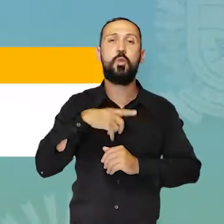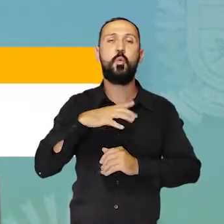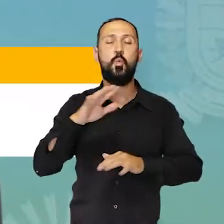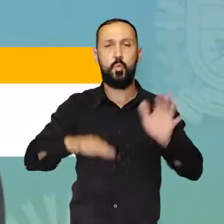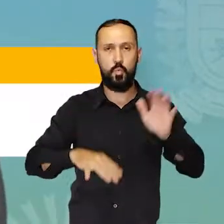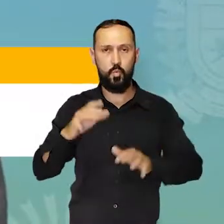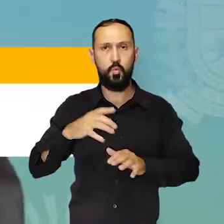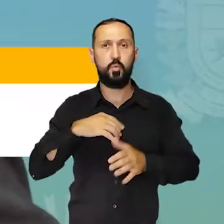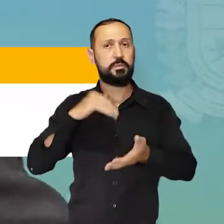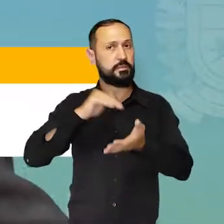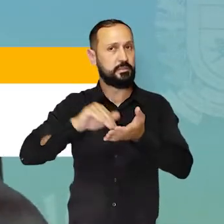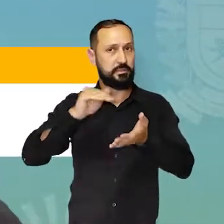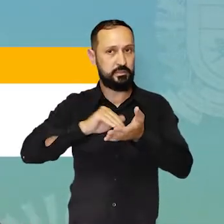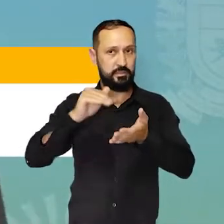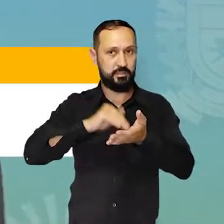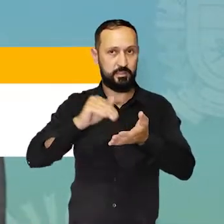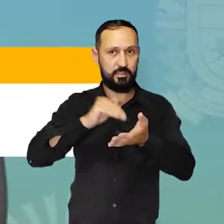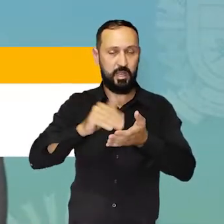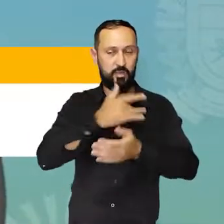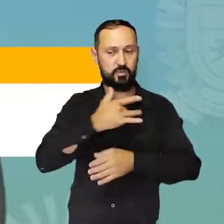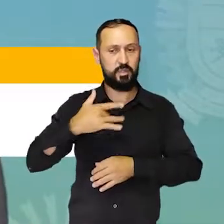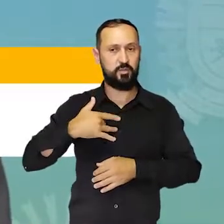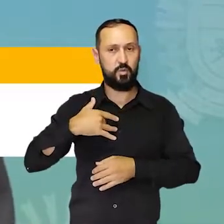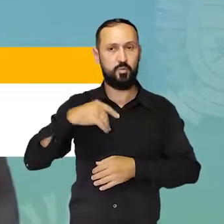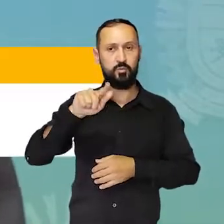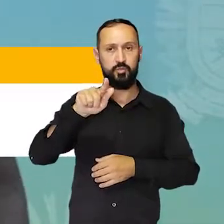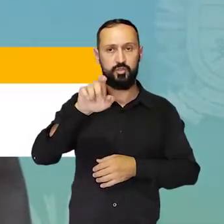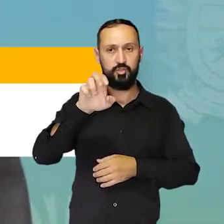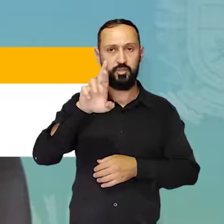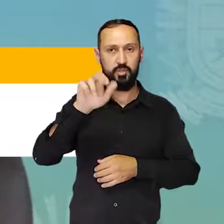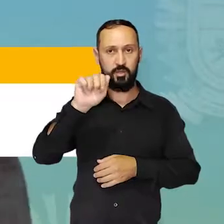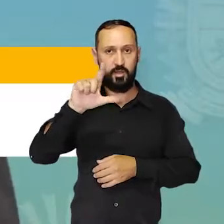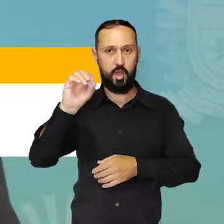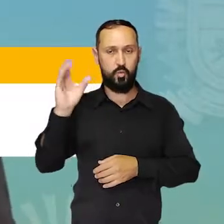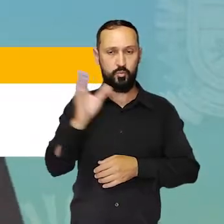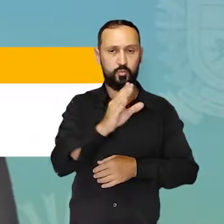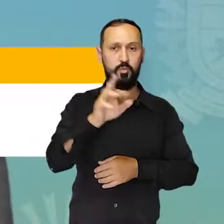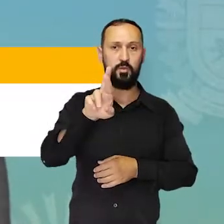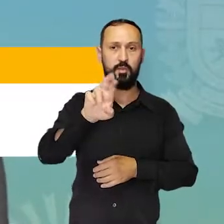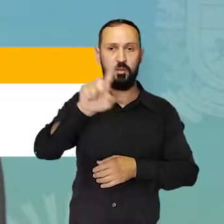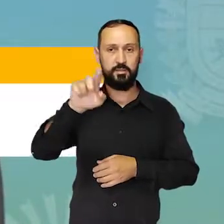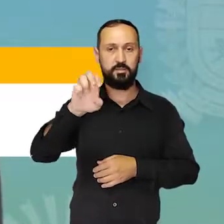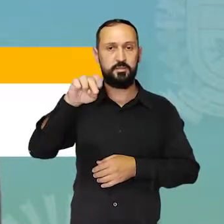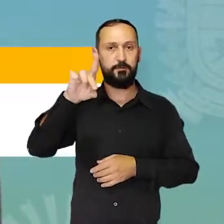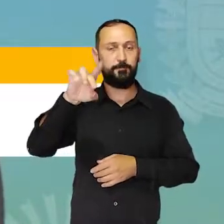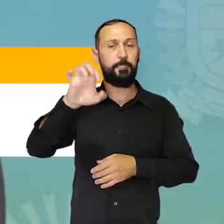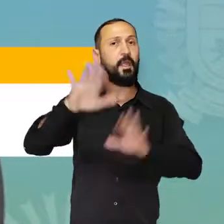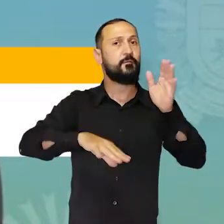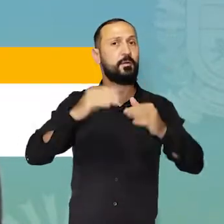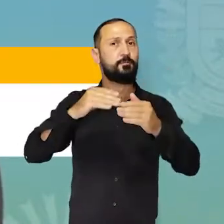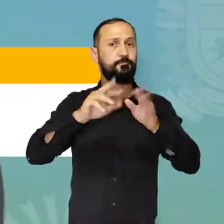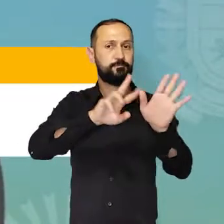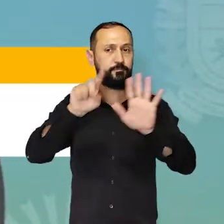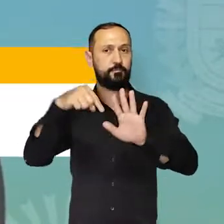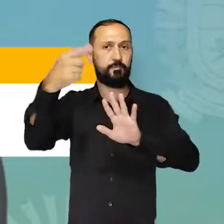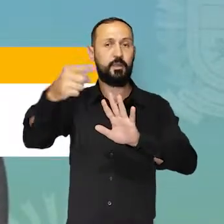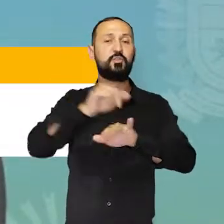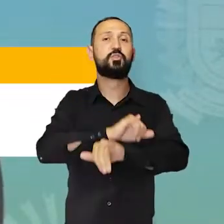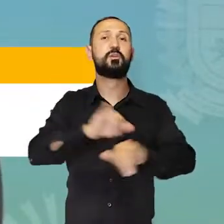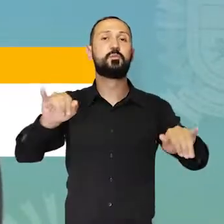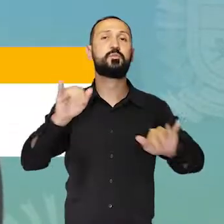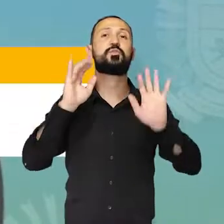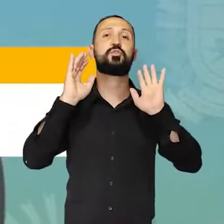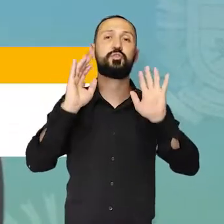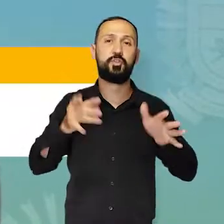segundo o secretário-geral de Rezende que está de parabéns pela coordenação do trabalho Provavelmente na semana que vem o Mato Grosso do